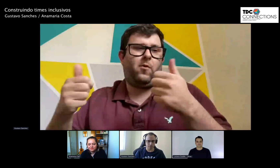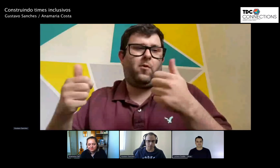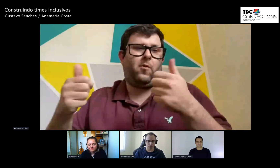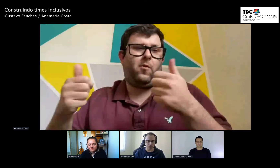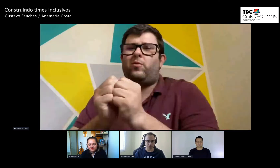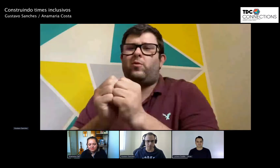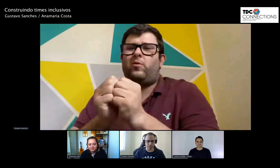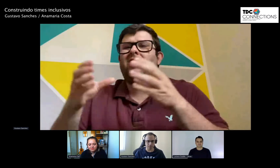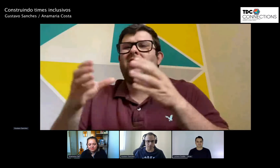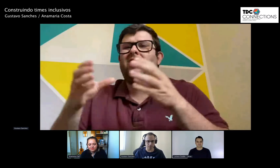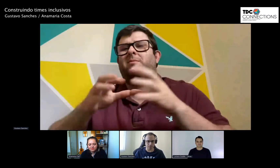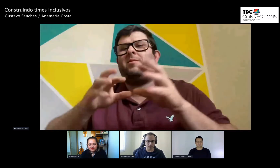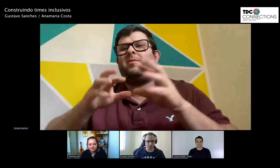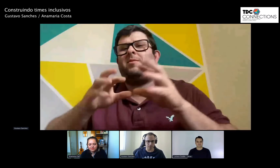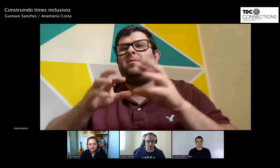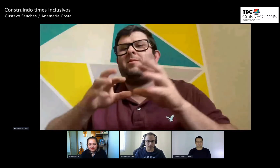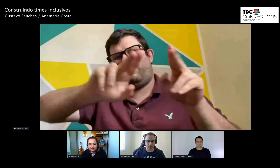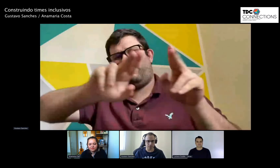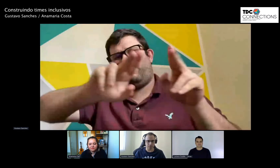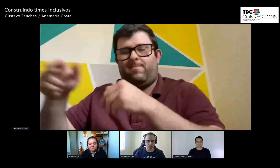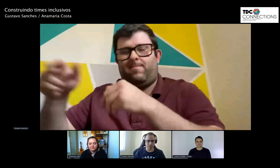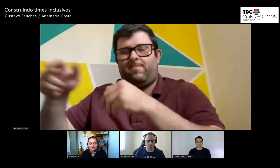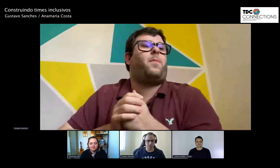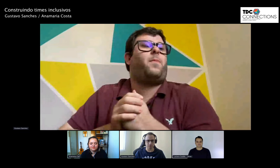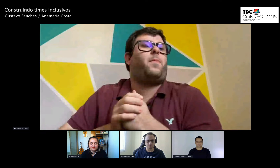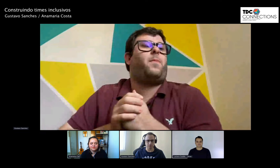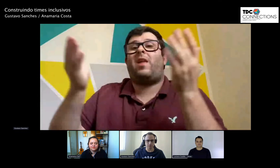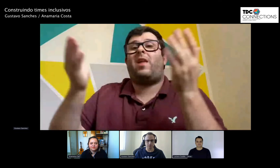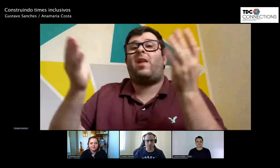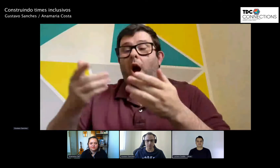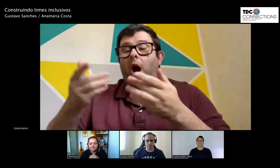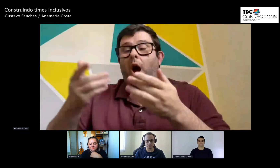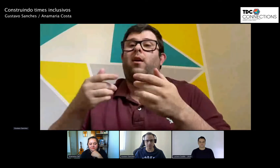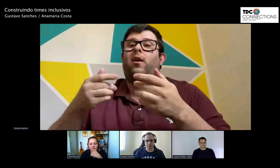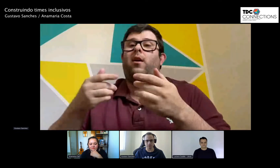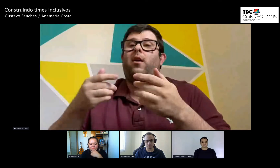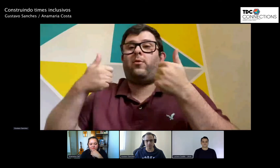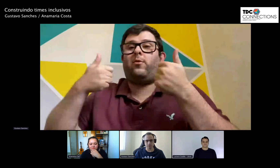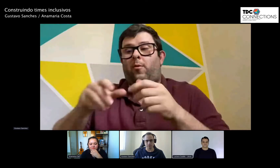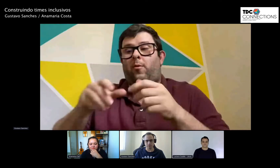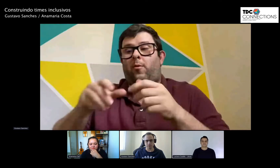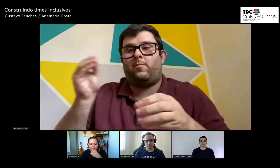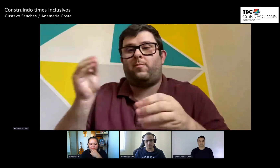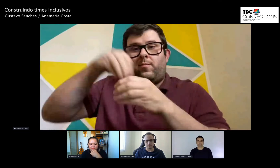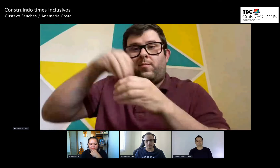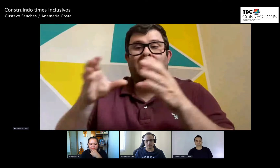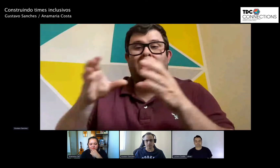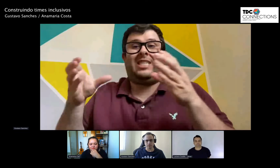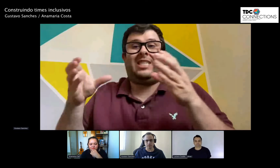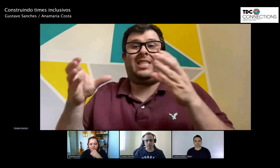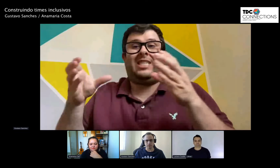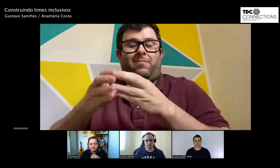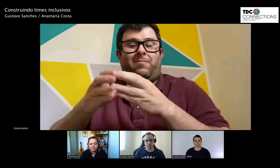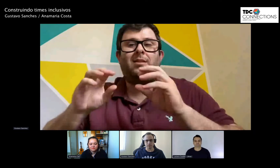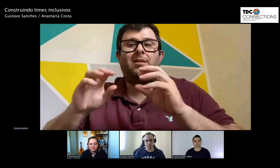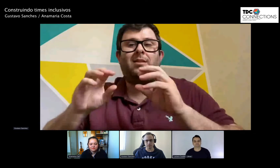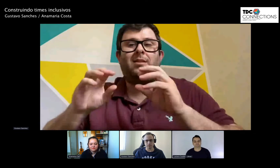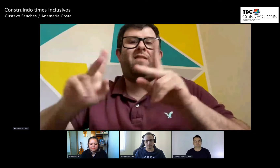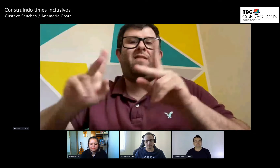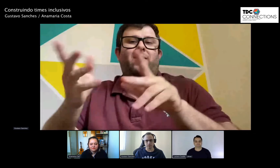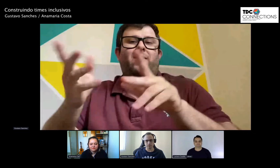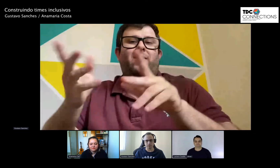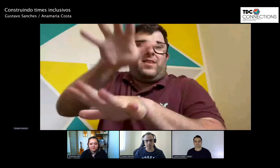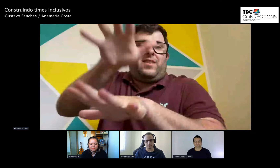atuo bastante tempo como tester também em vários times e projetos diferentes aqui na CIT. Também estou no